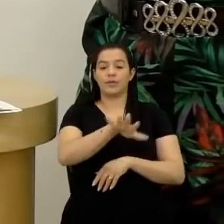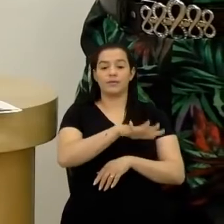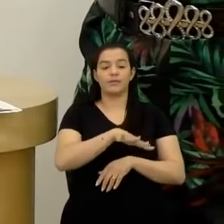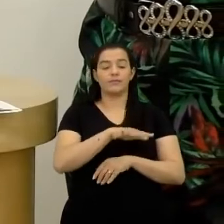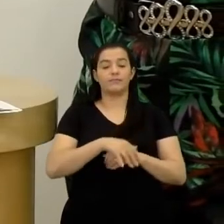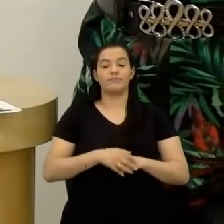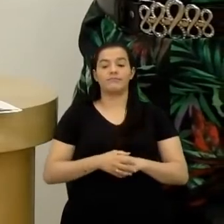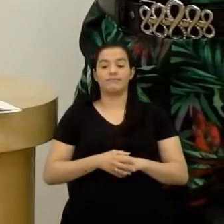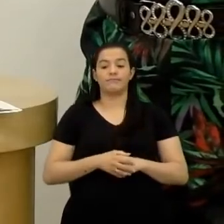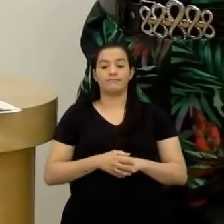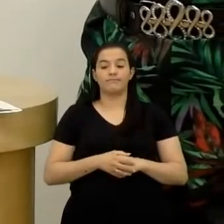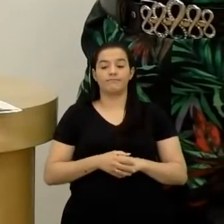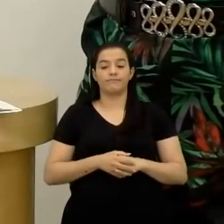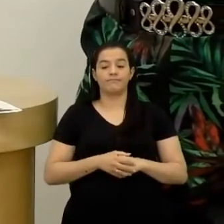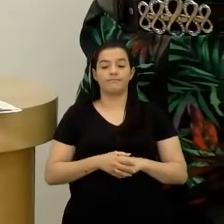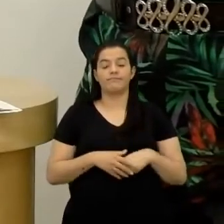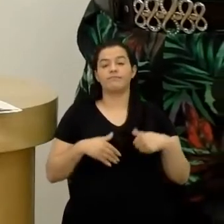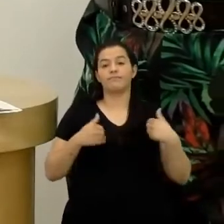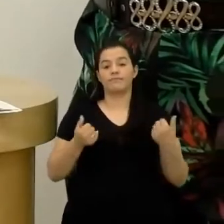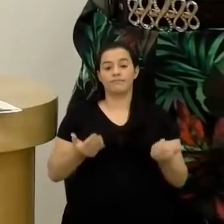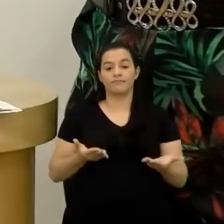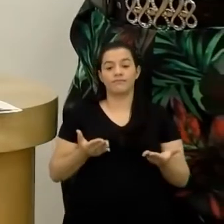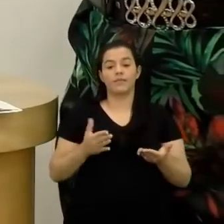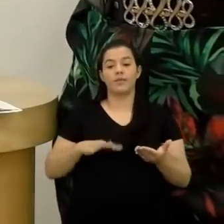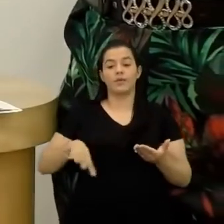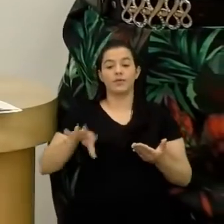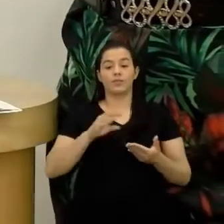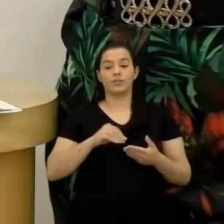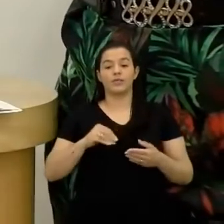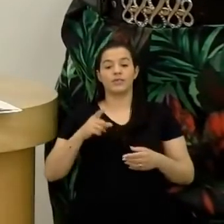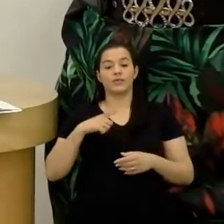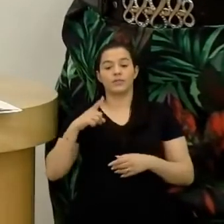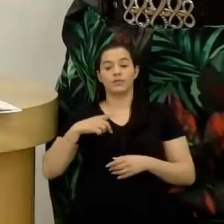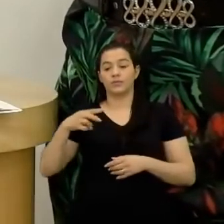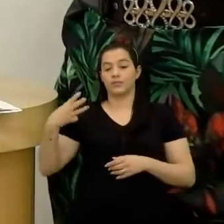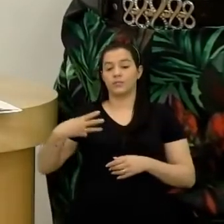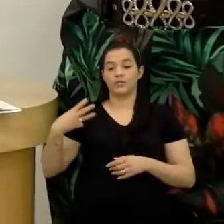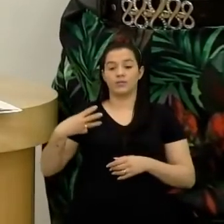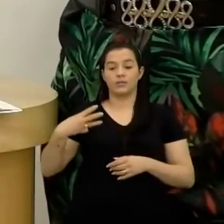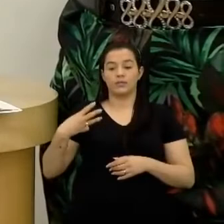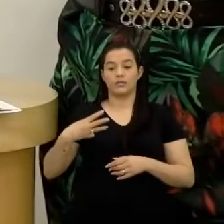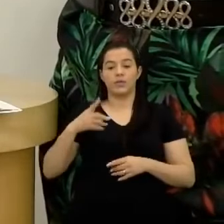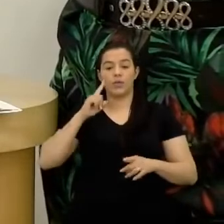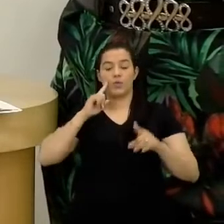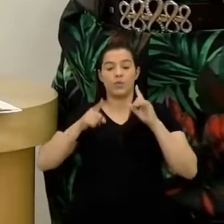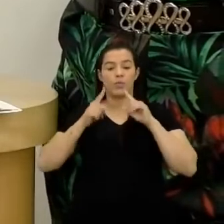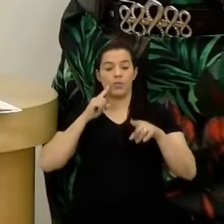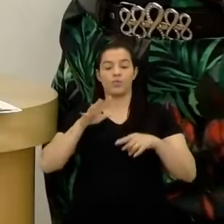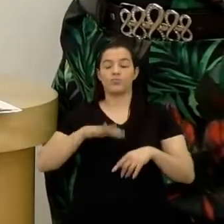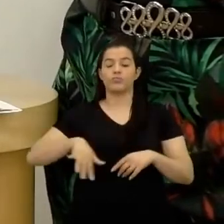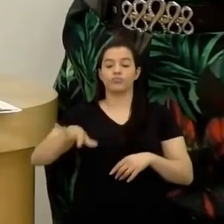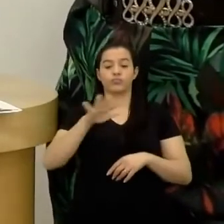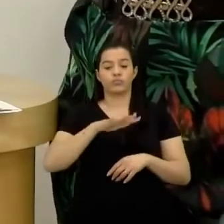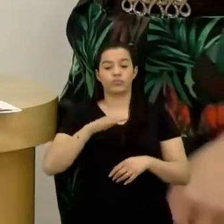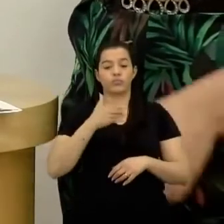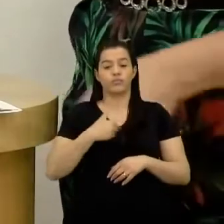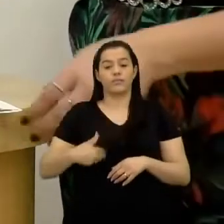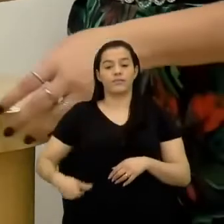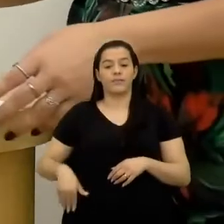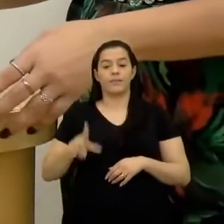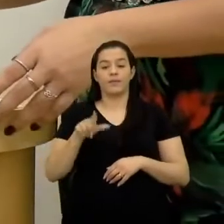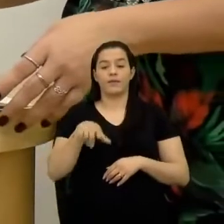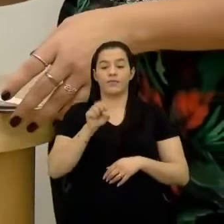Baía de Guanabara, né, no Rio de Janeiro. Então nós temos um terceiro governador geral, que é o Mendes